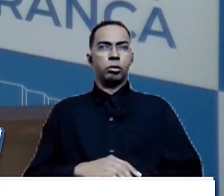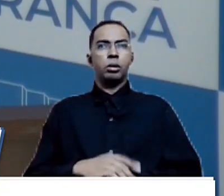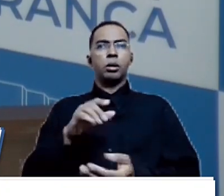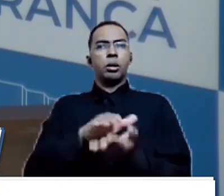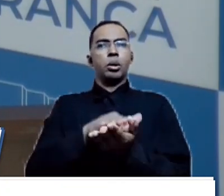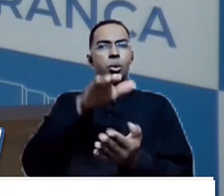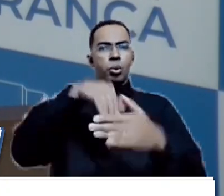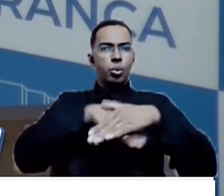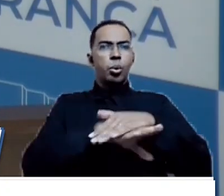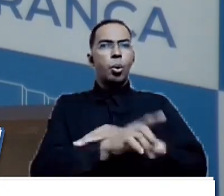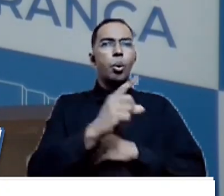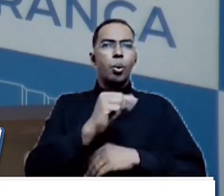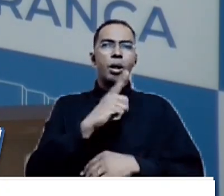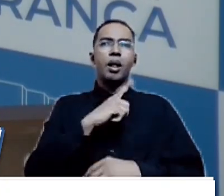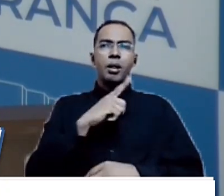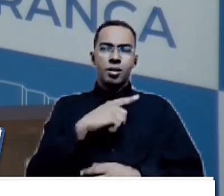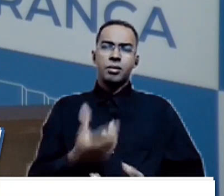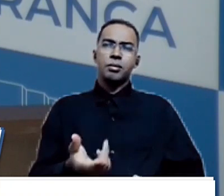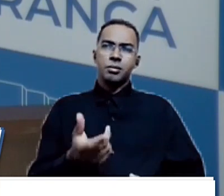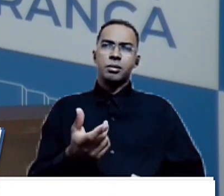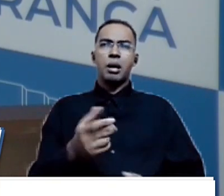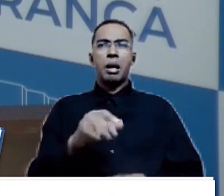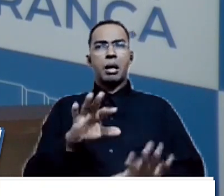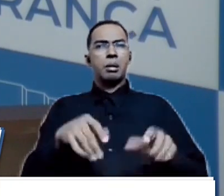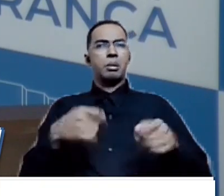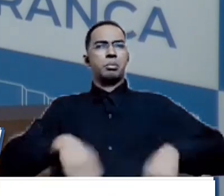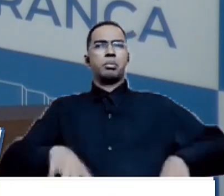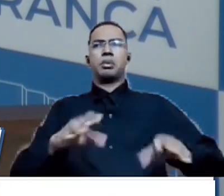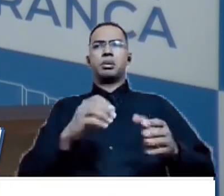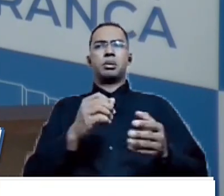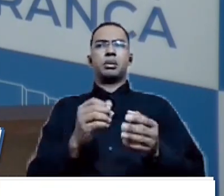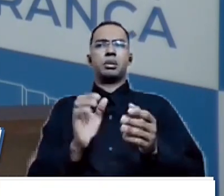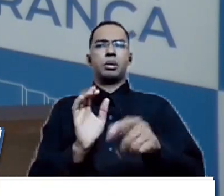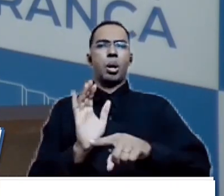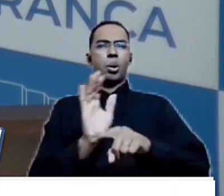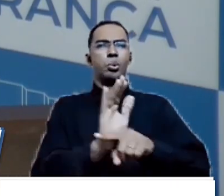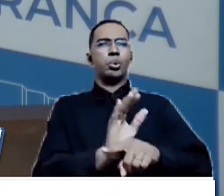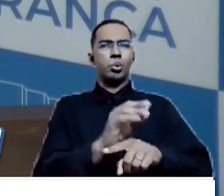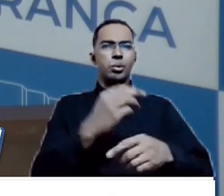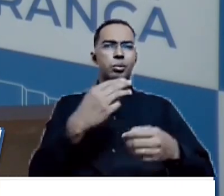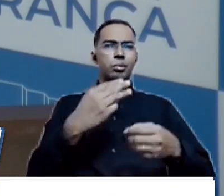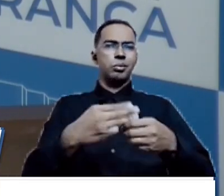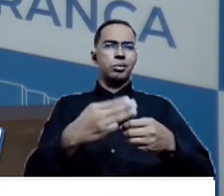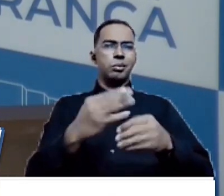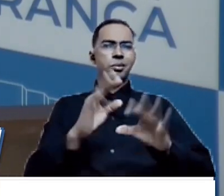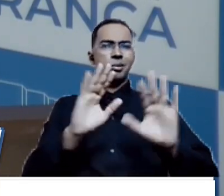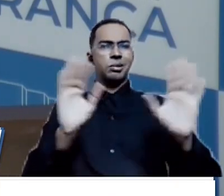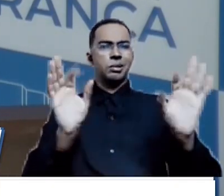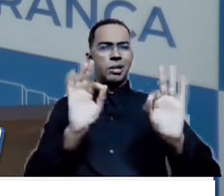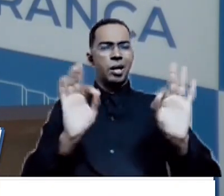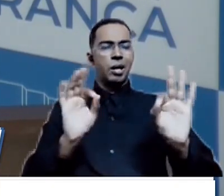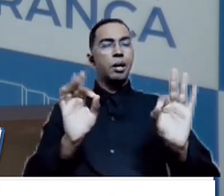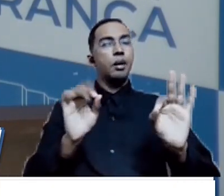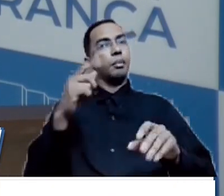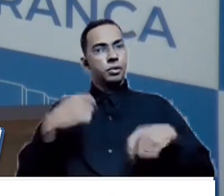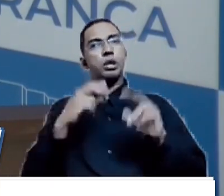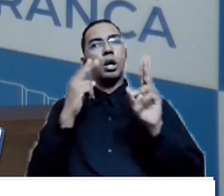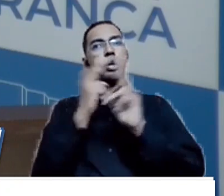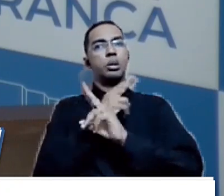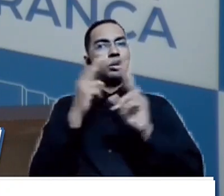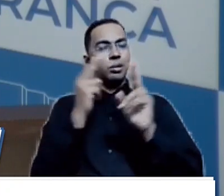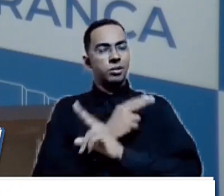é que o que não precisa nem de contrapartida do município Isso precisa ser urgente